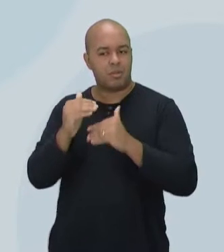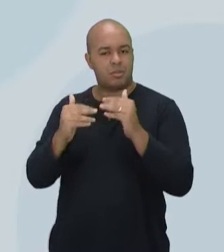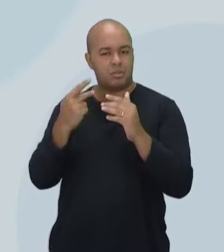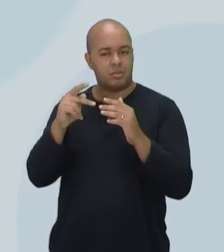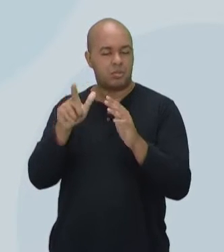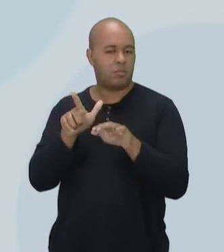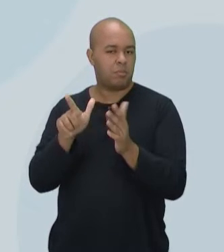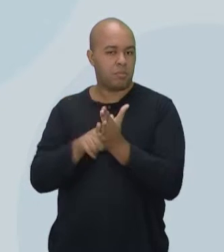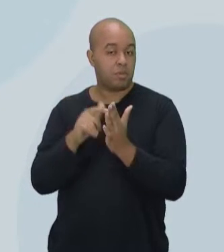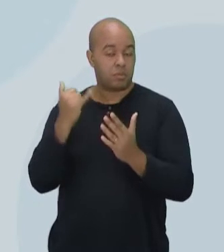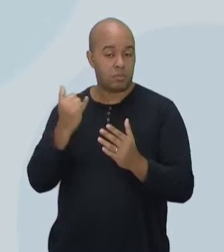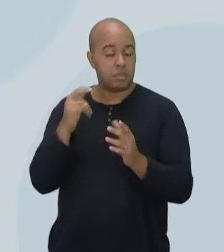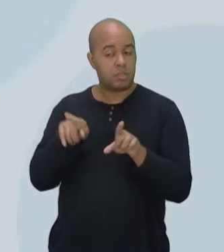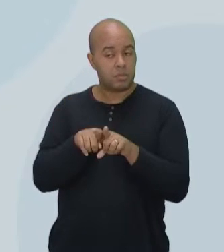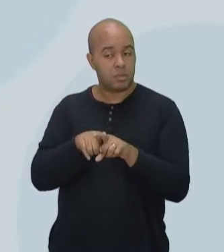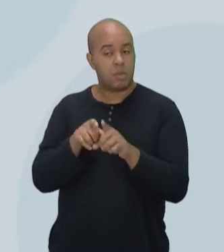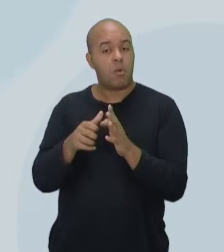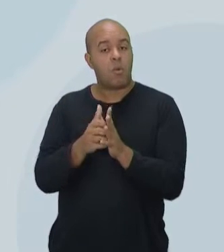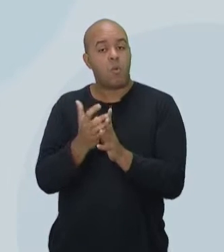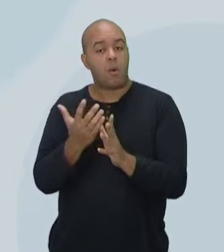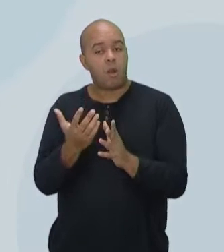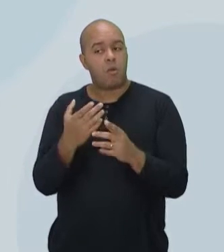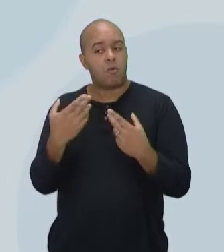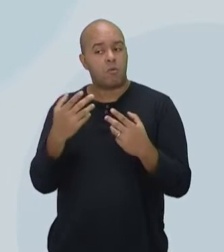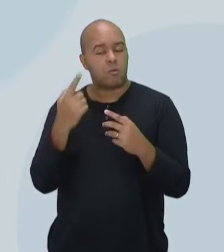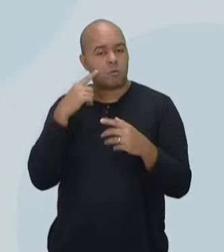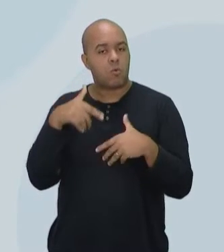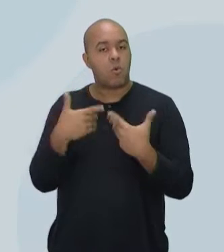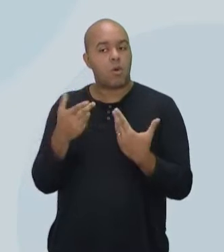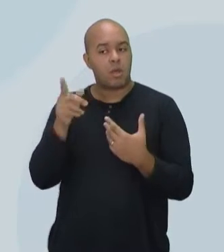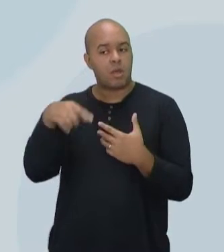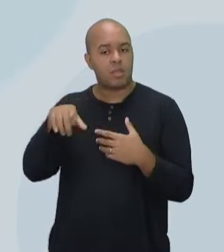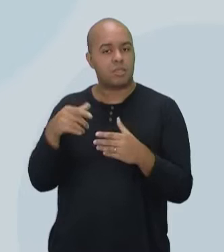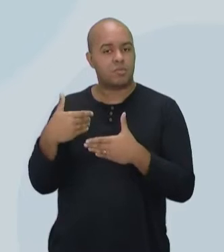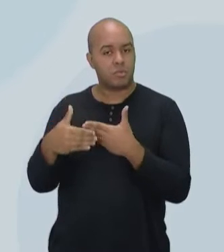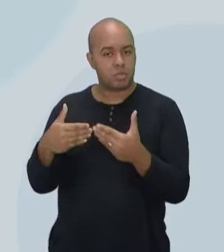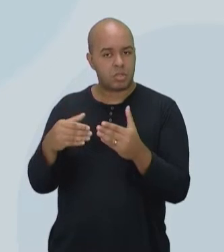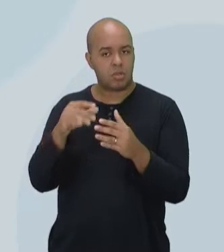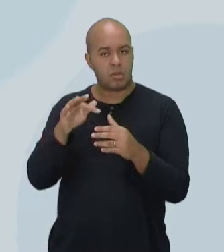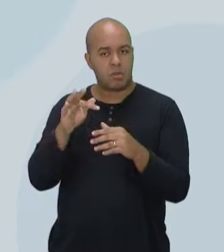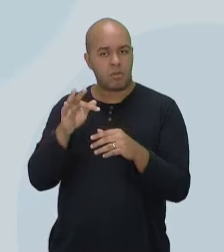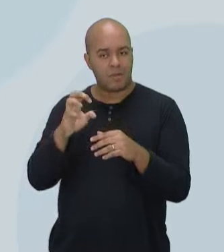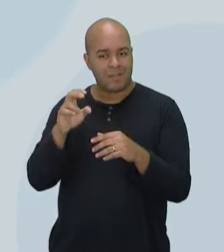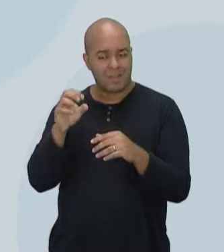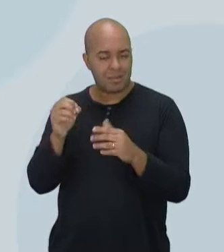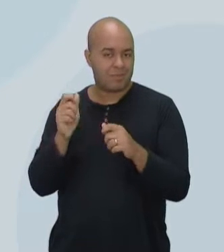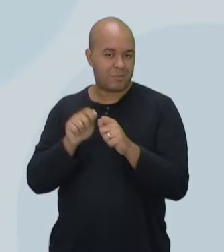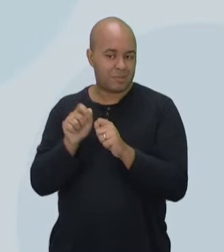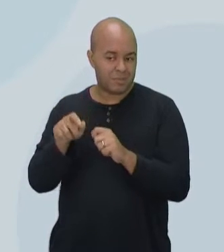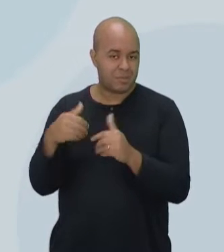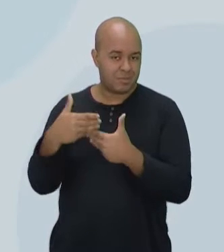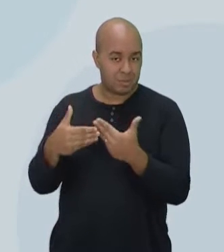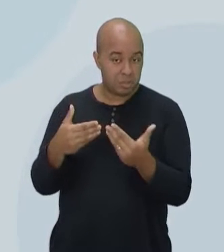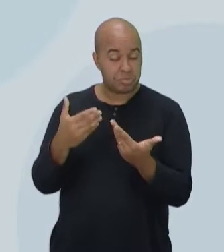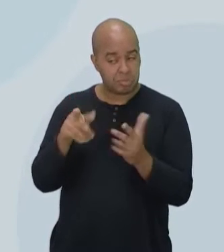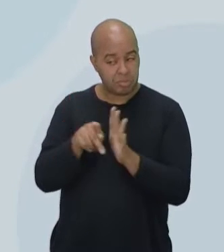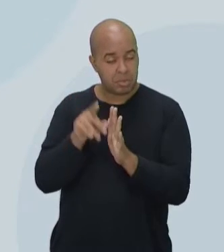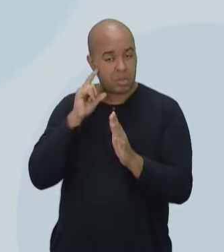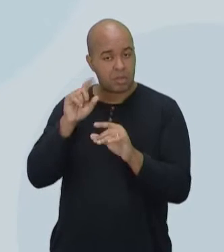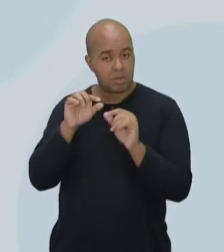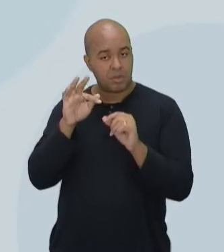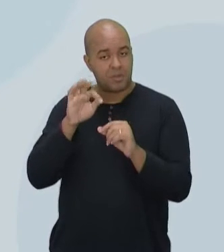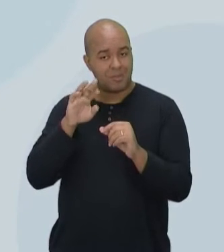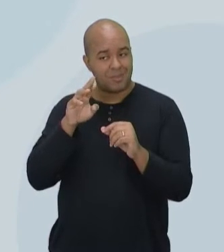seu papel. E em qual desses processos o ferro desempenha esse papel? Que eu escolhi o